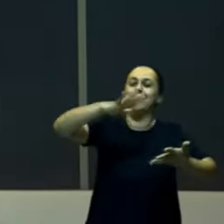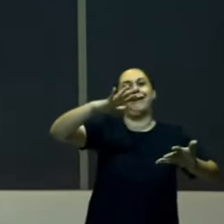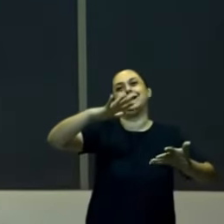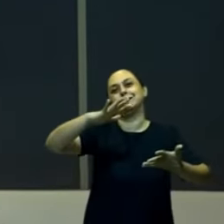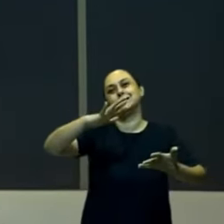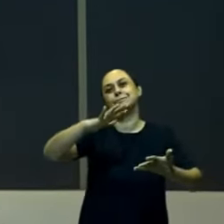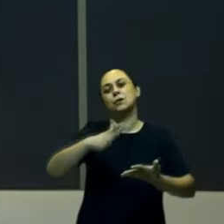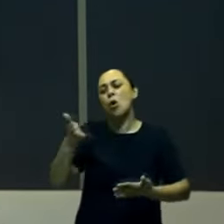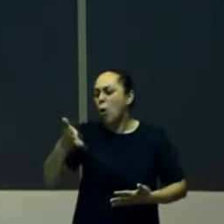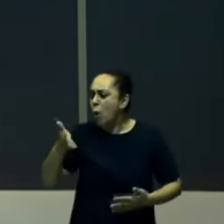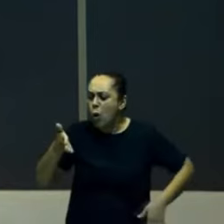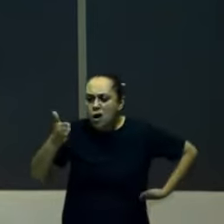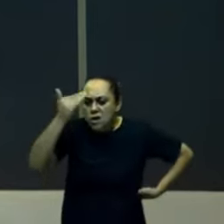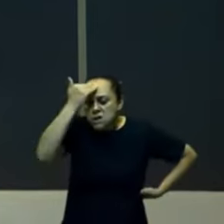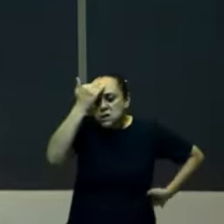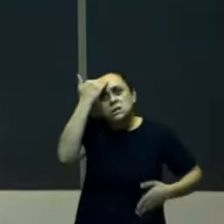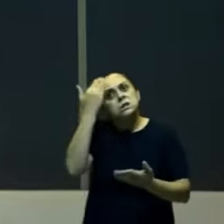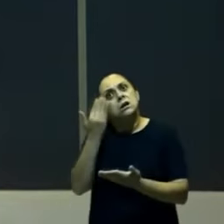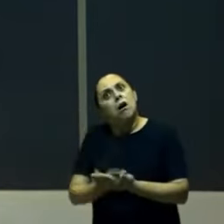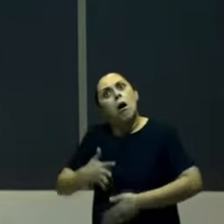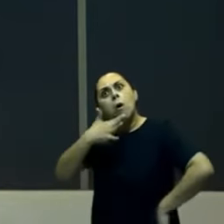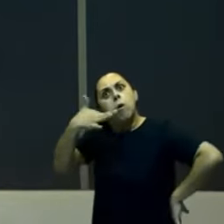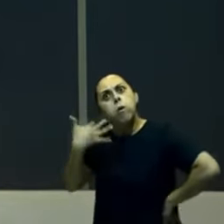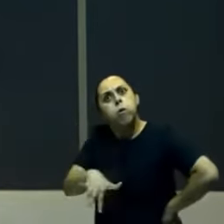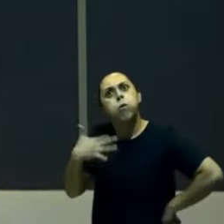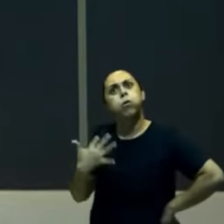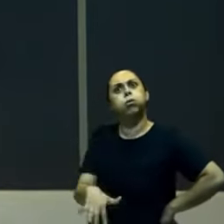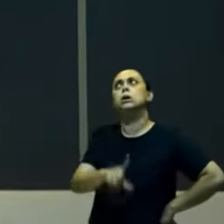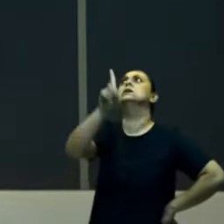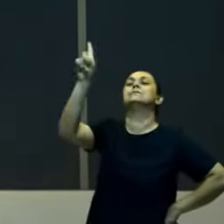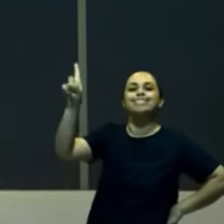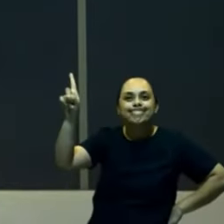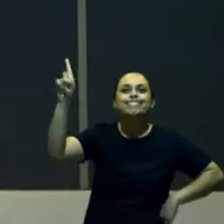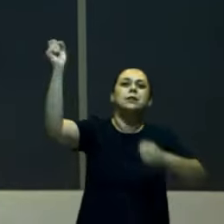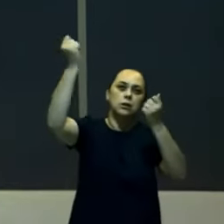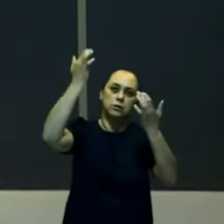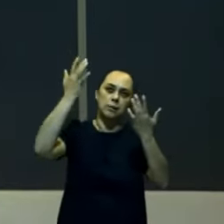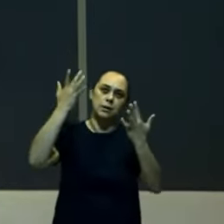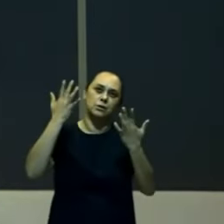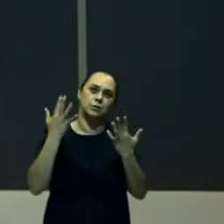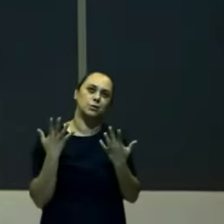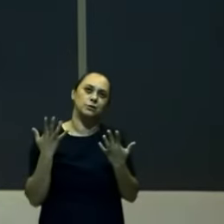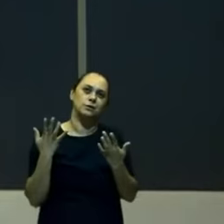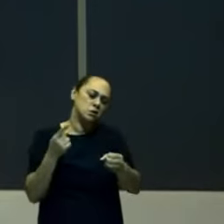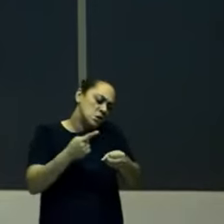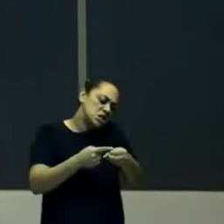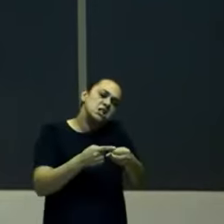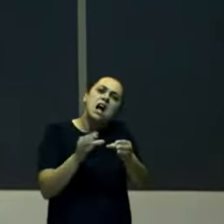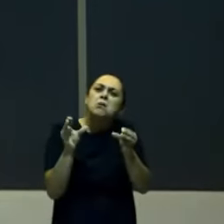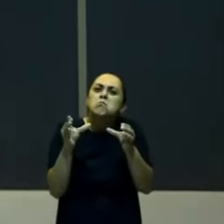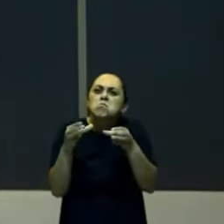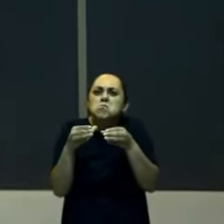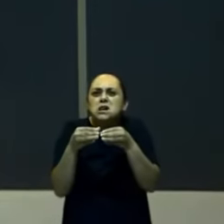até hoje é difícil de acreditar o que Deus fez aqui em Várzea Paulista. Numa cidade desse tamanho,